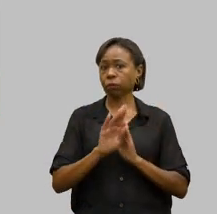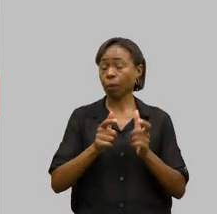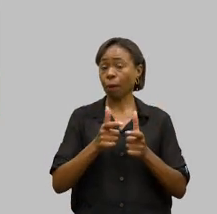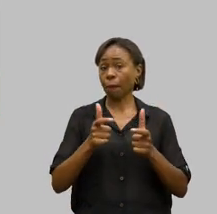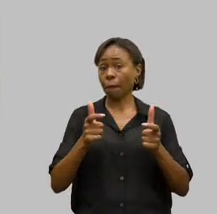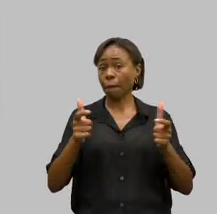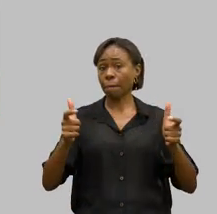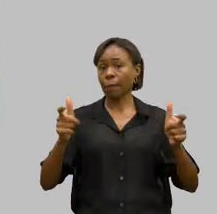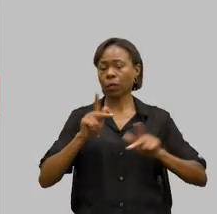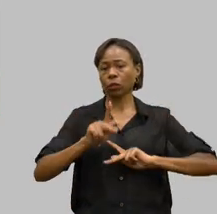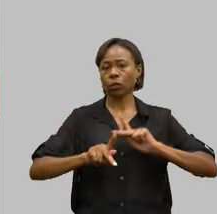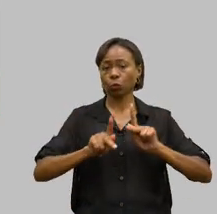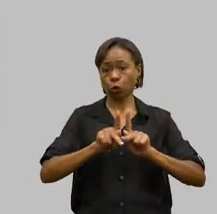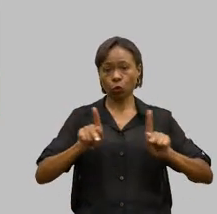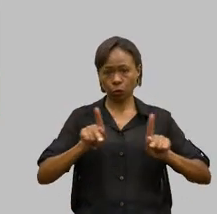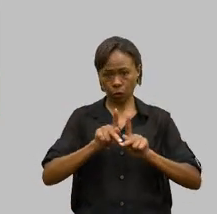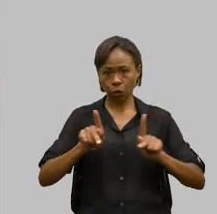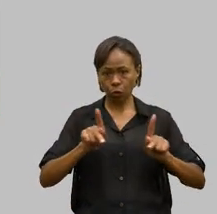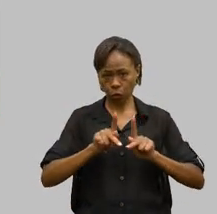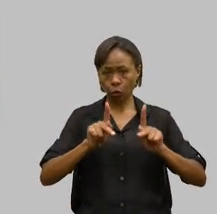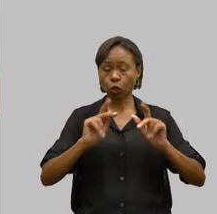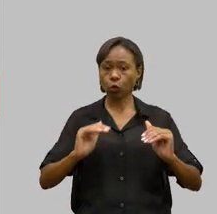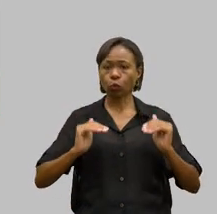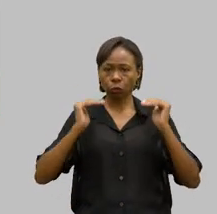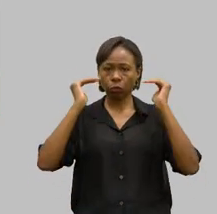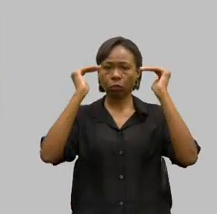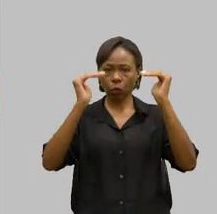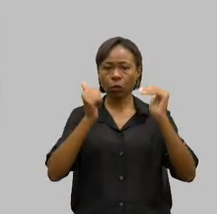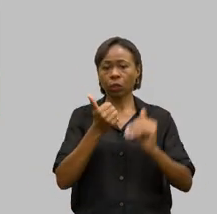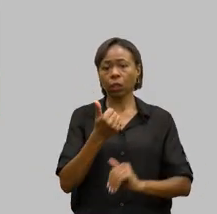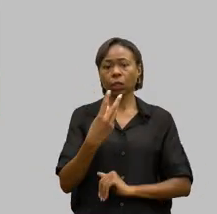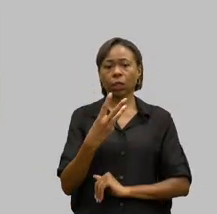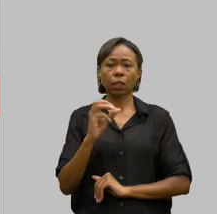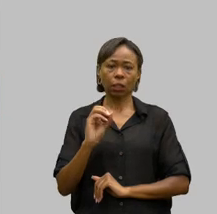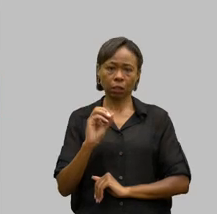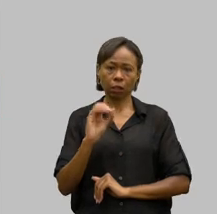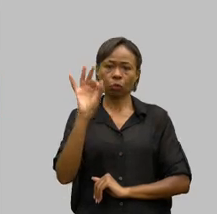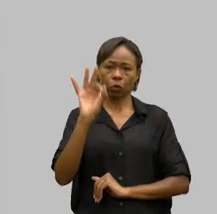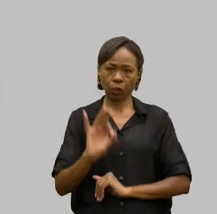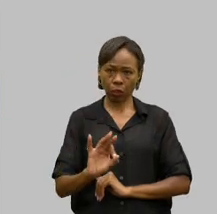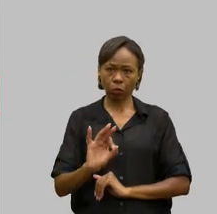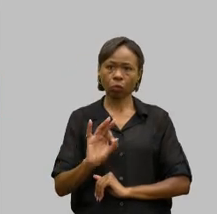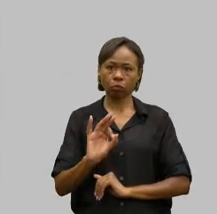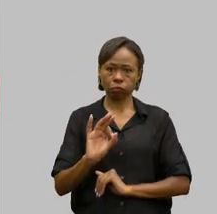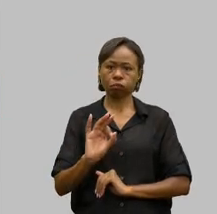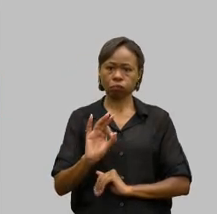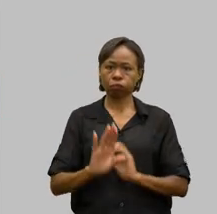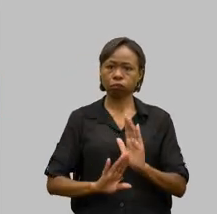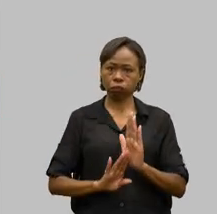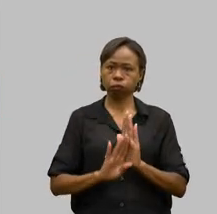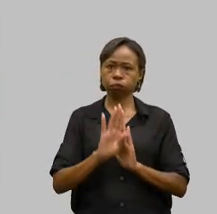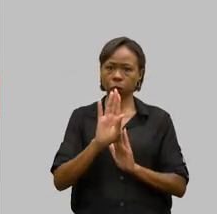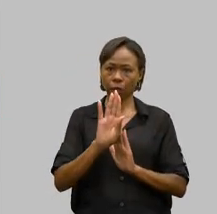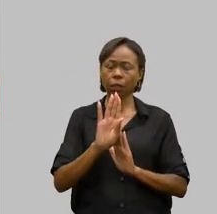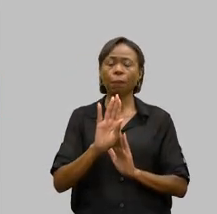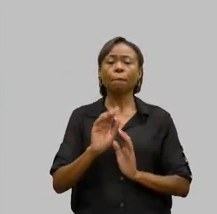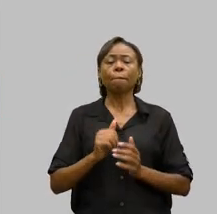da rede superior em 130%, sendo mais marcado um crescimento na